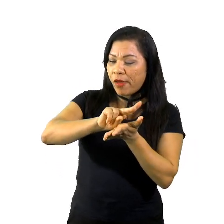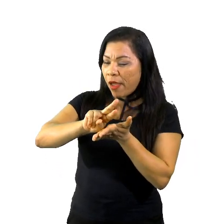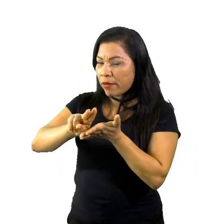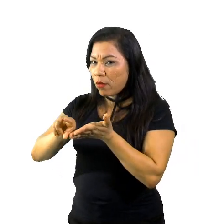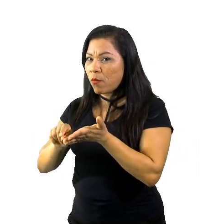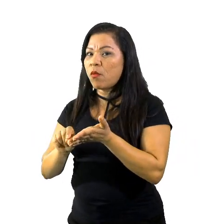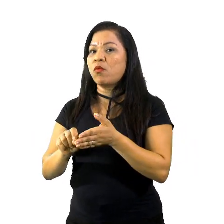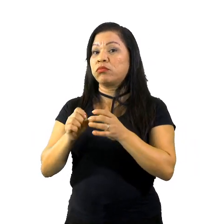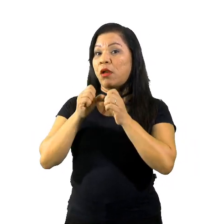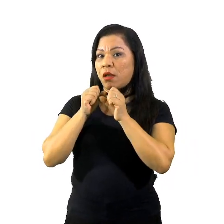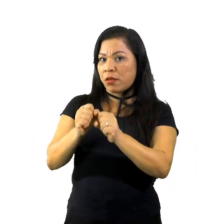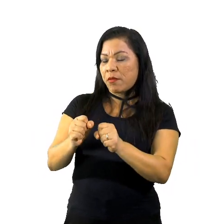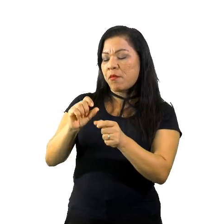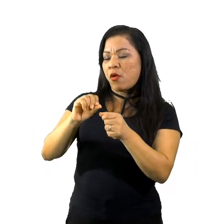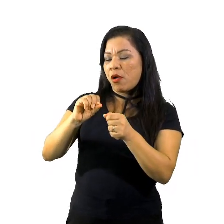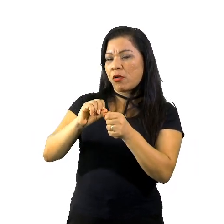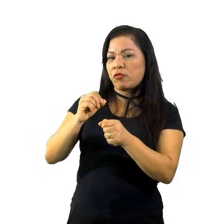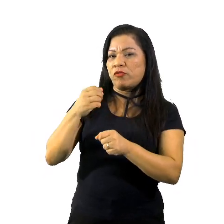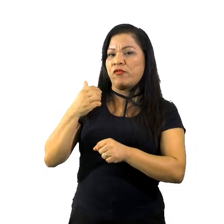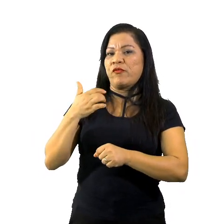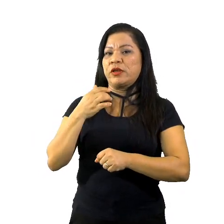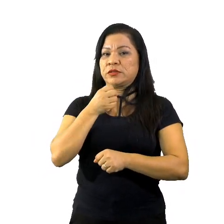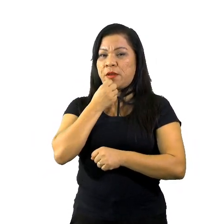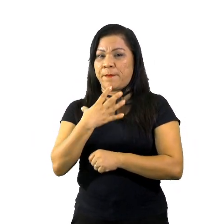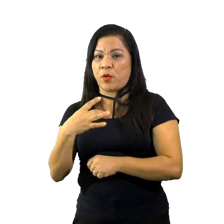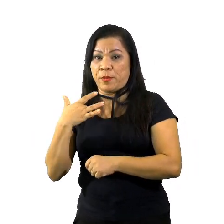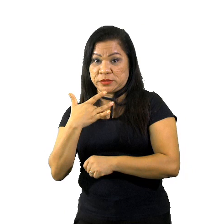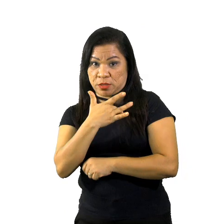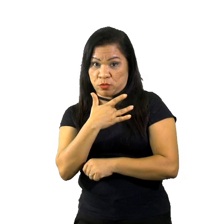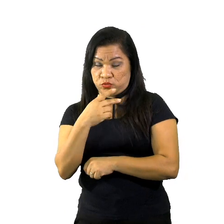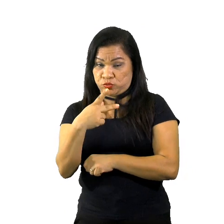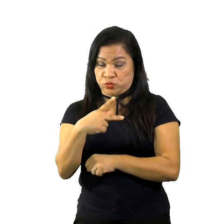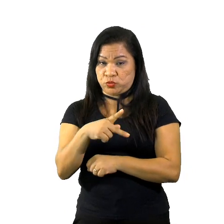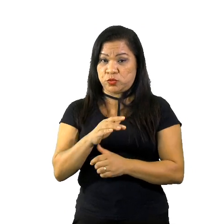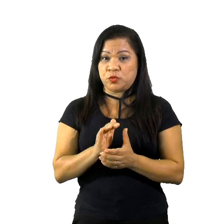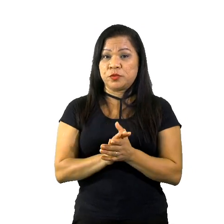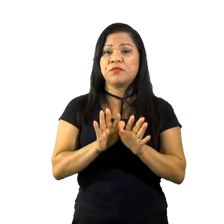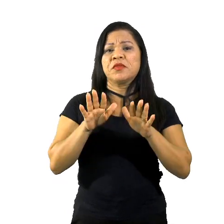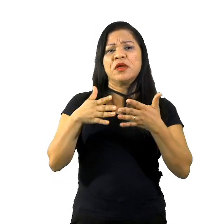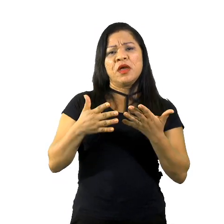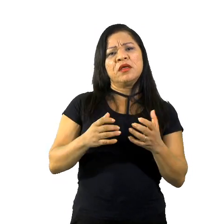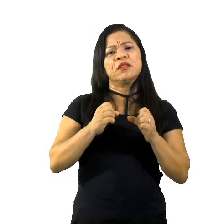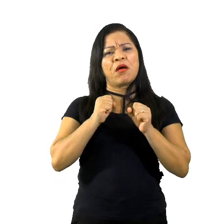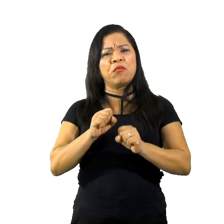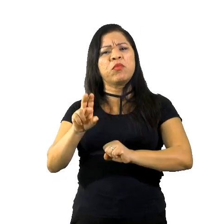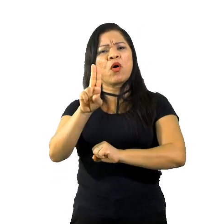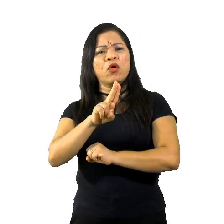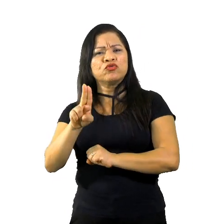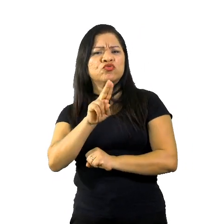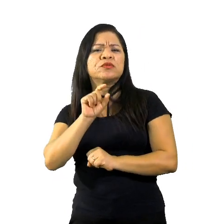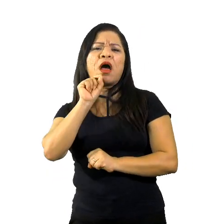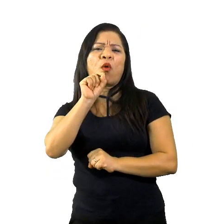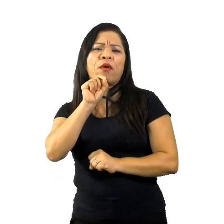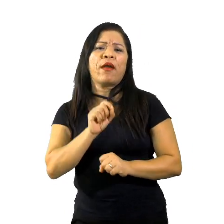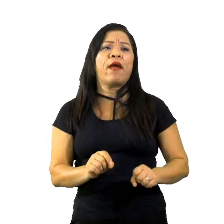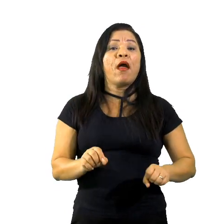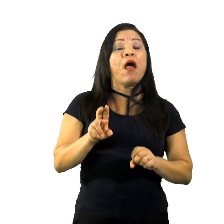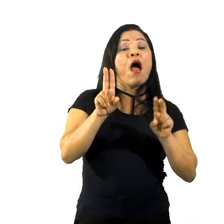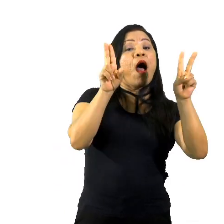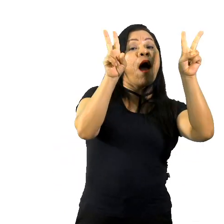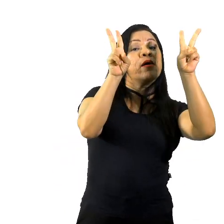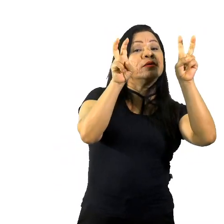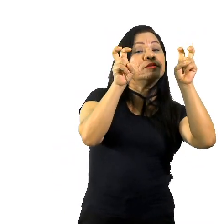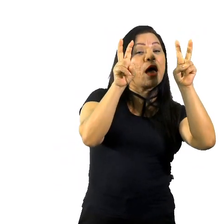entre aspas, é um recurso muito utilizado na reportagem escrita, o uso das aspas para indicar fala